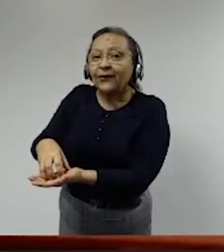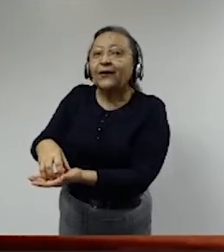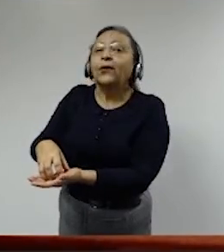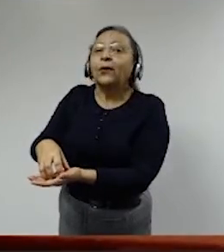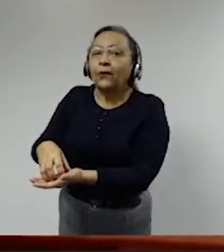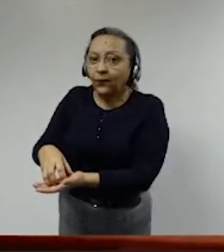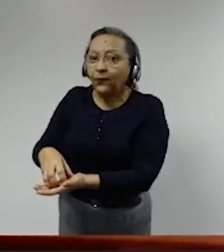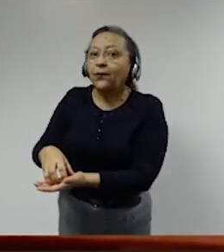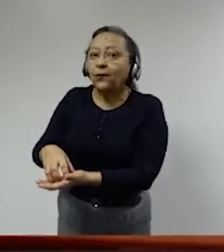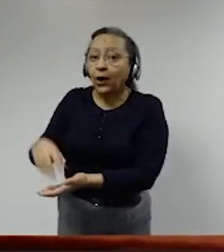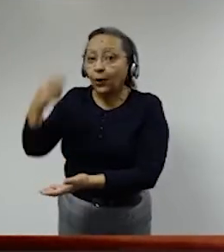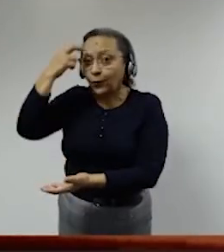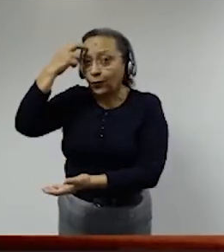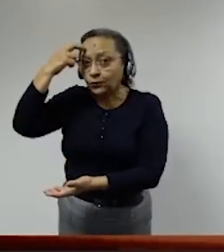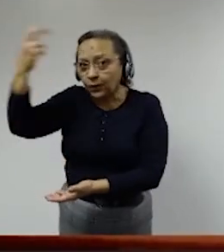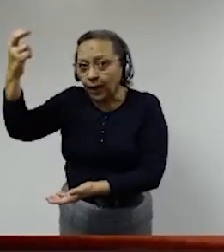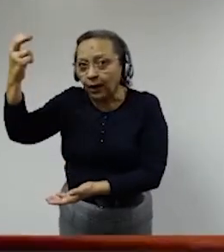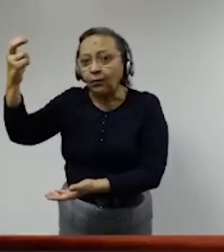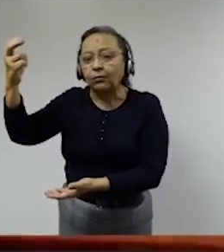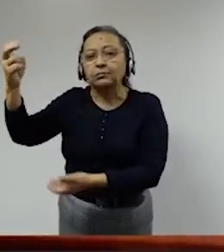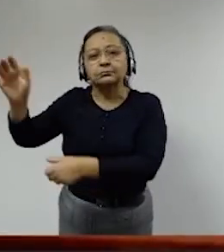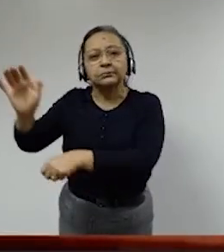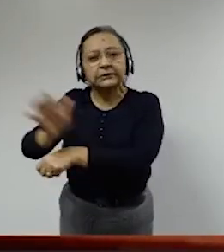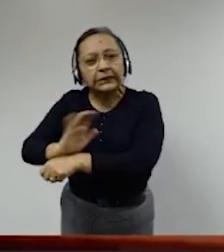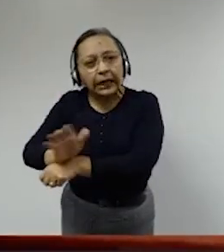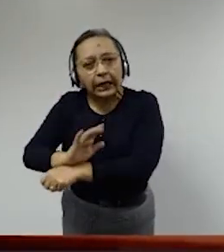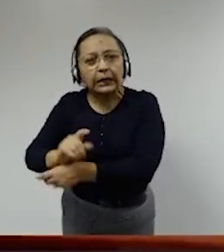enfim, passa por um processo de